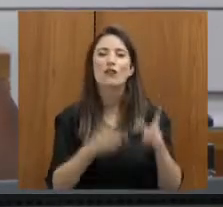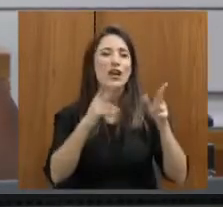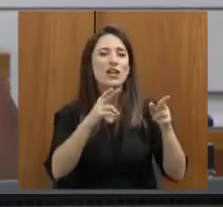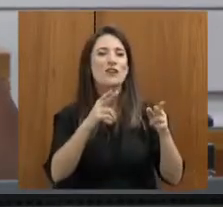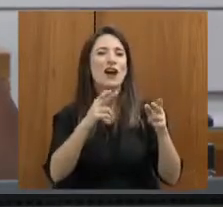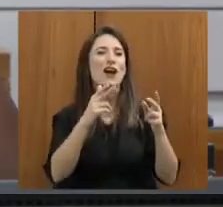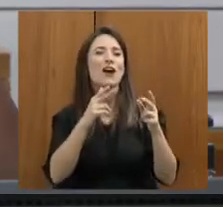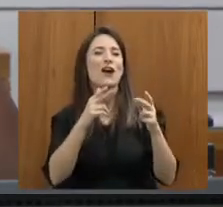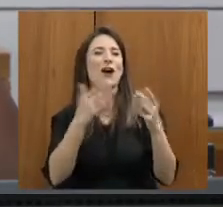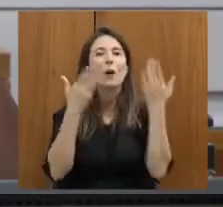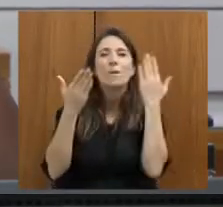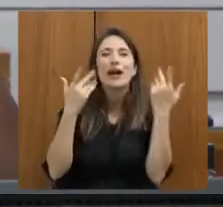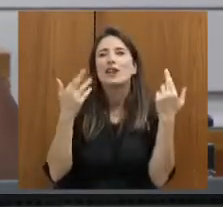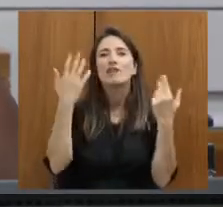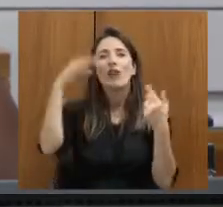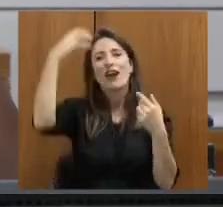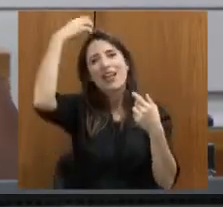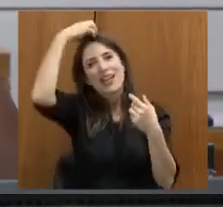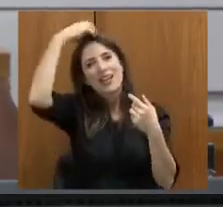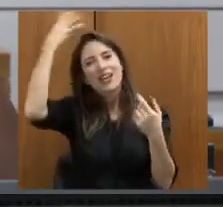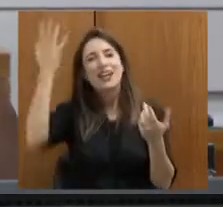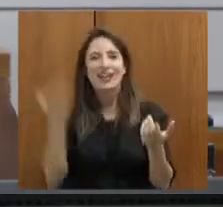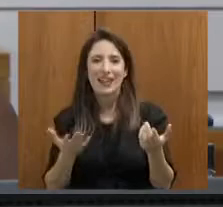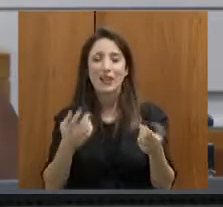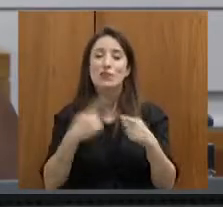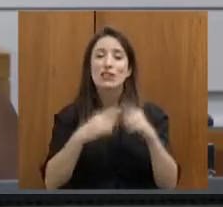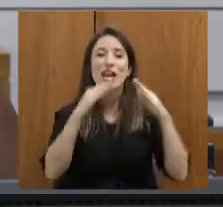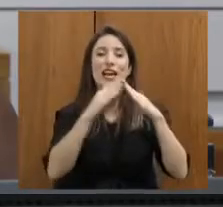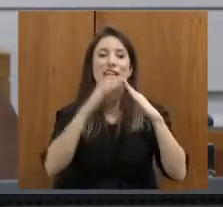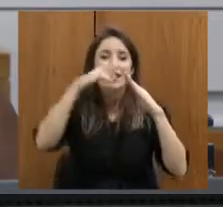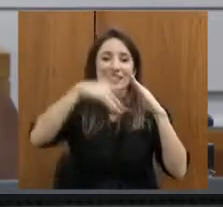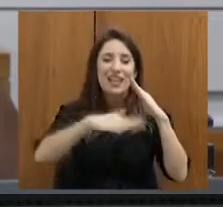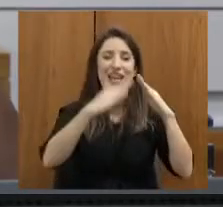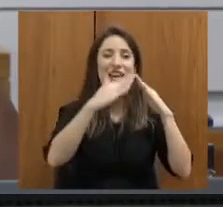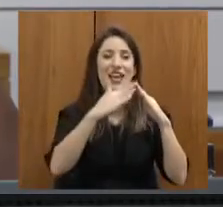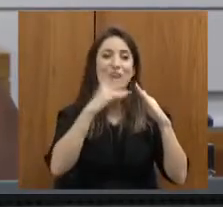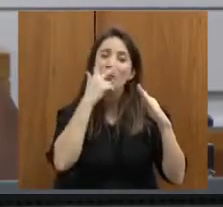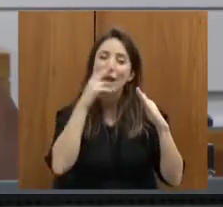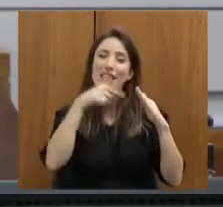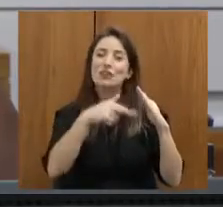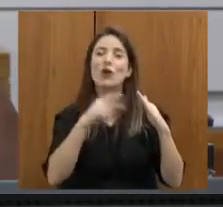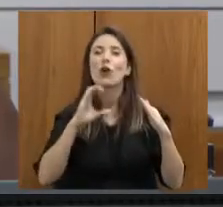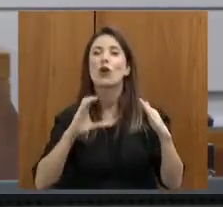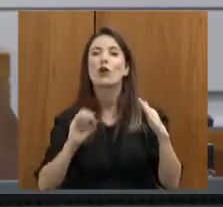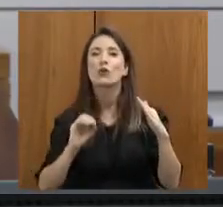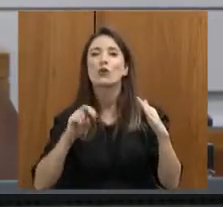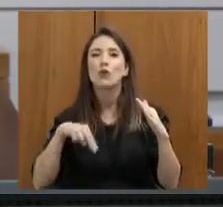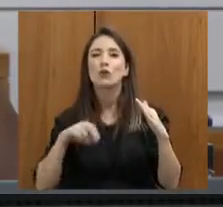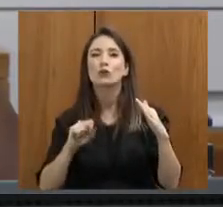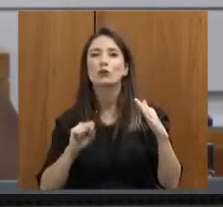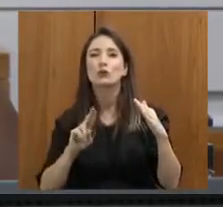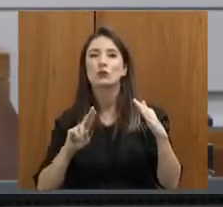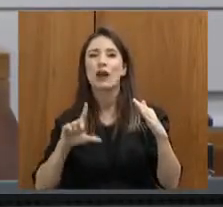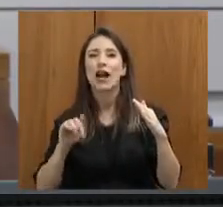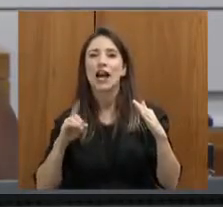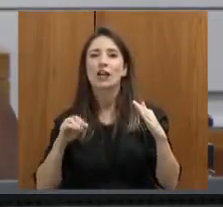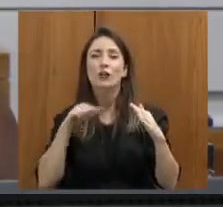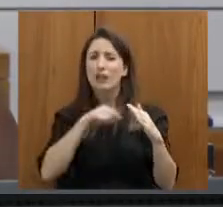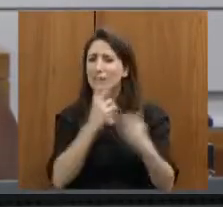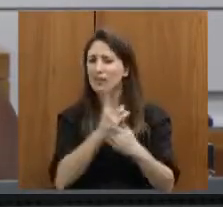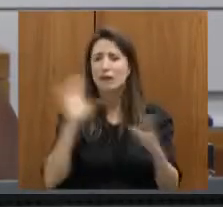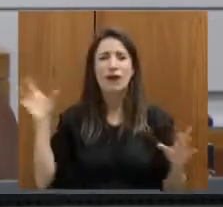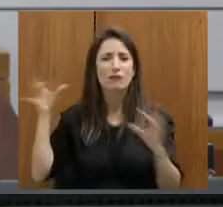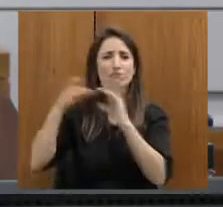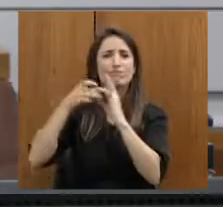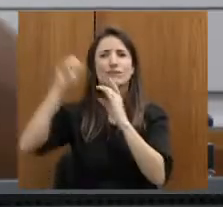rainha do que entendeu os terreiros são pequenos consulados que fazem continuo com afta Então quem